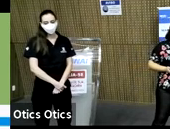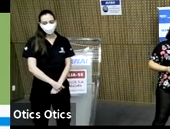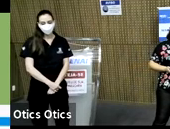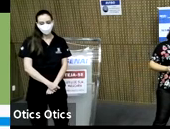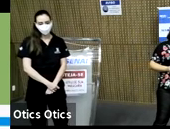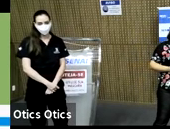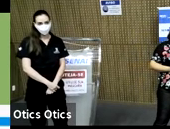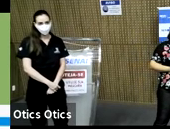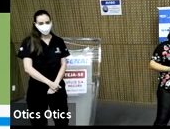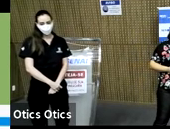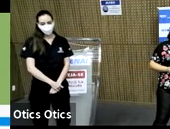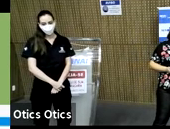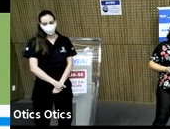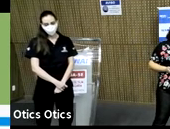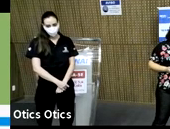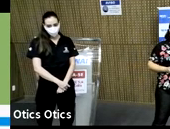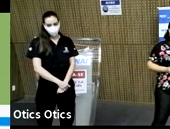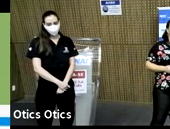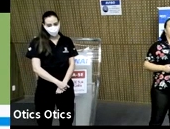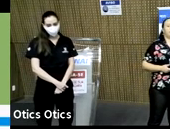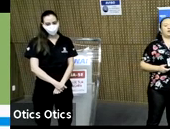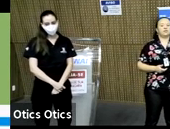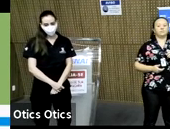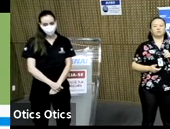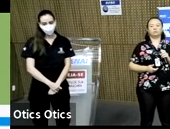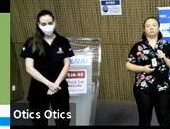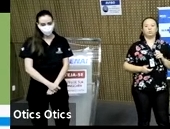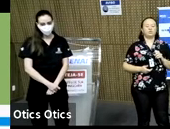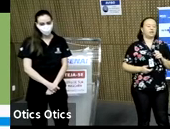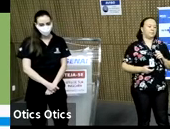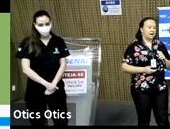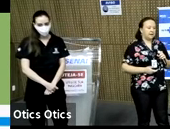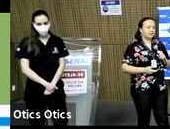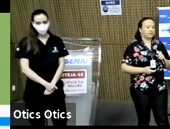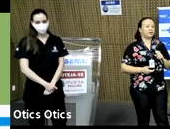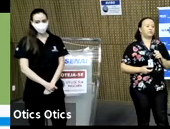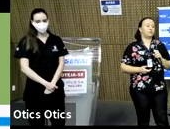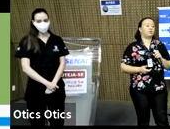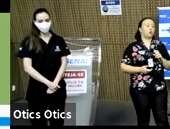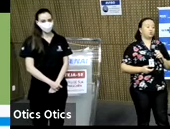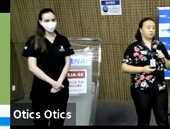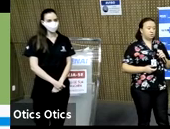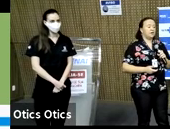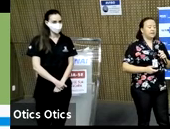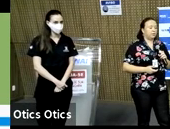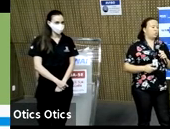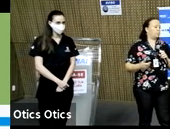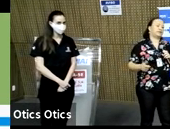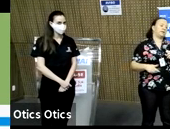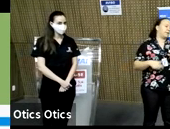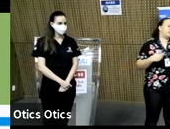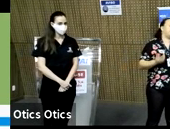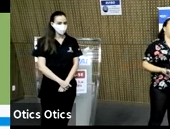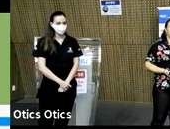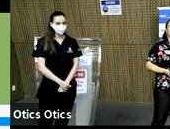nutricionista e do profissional de educação física dentro da equipe, porque nós temos um grupo de caminhada, que são idosos, né? Um grupo